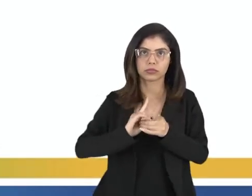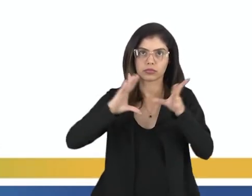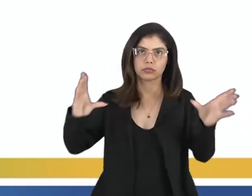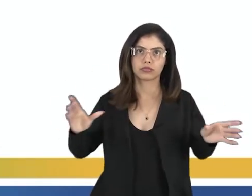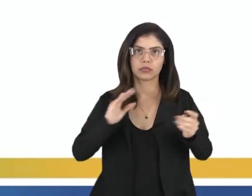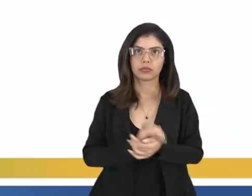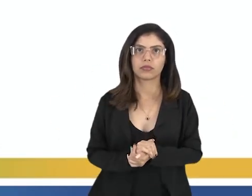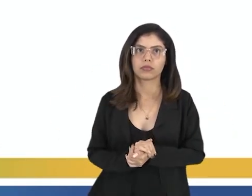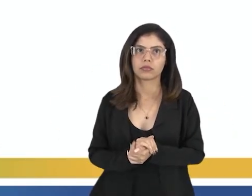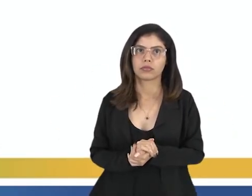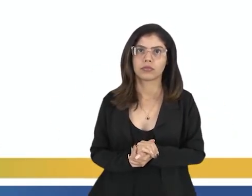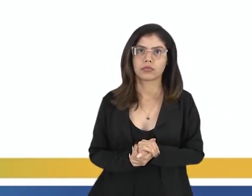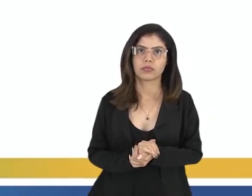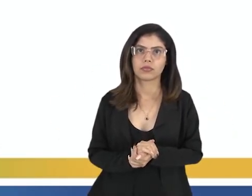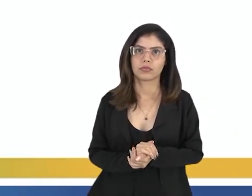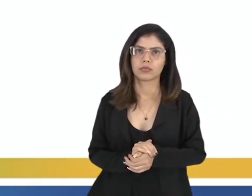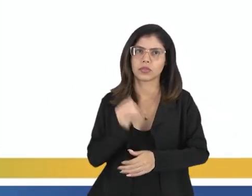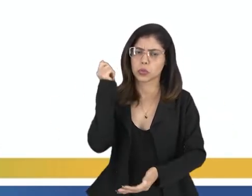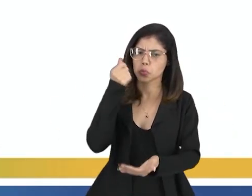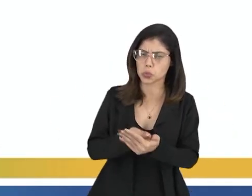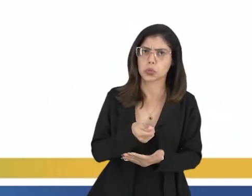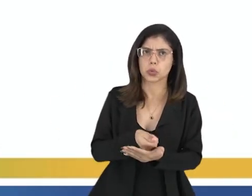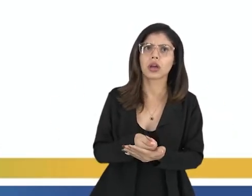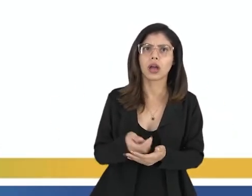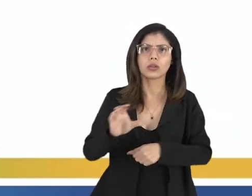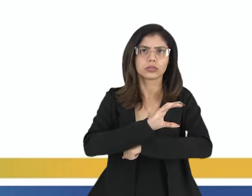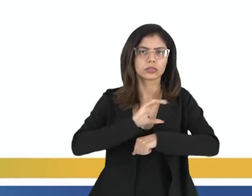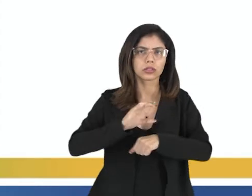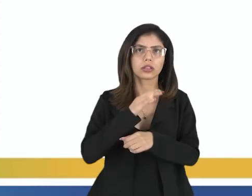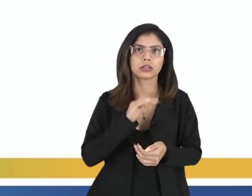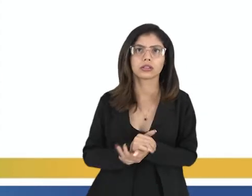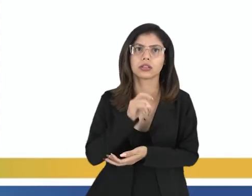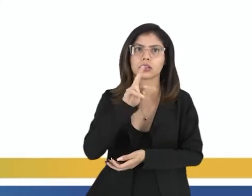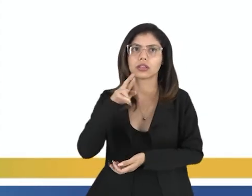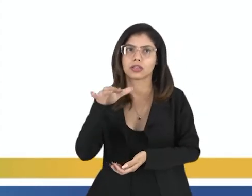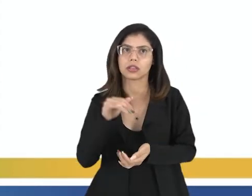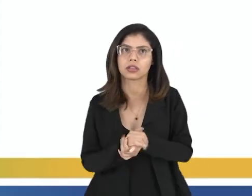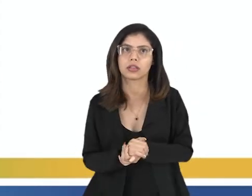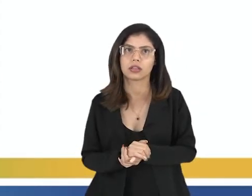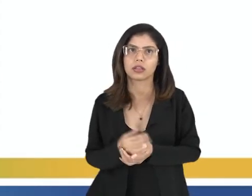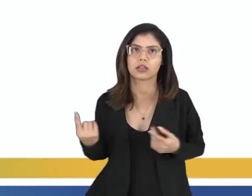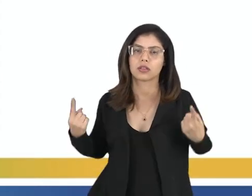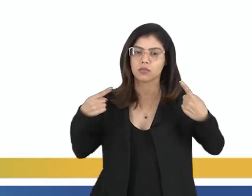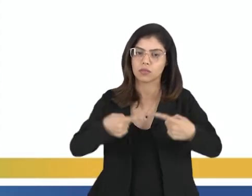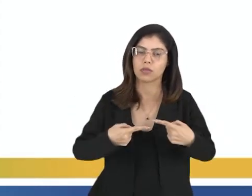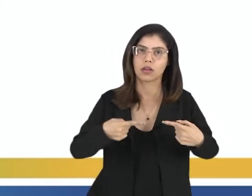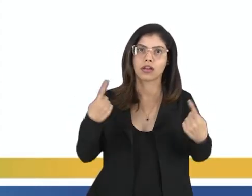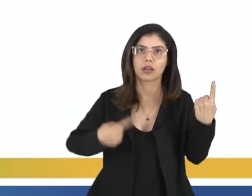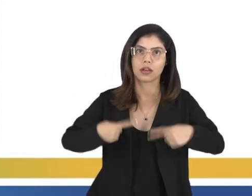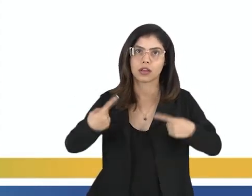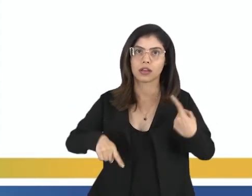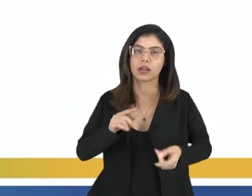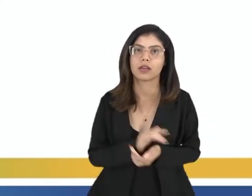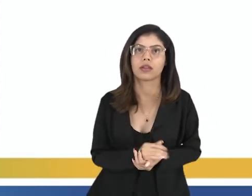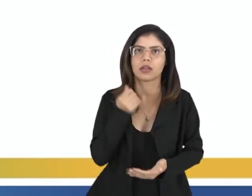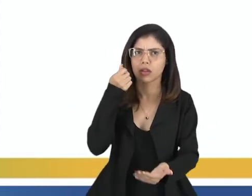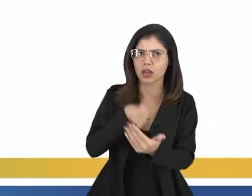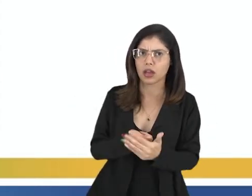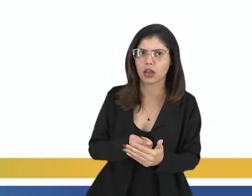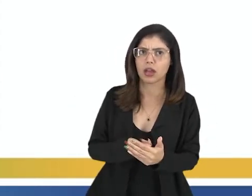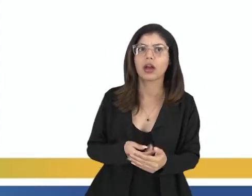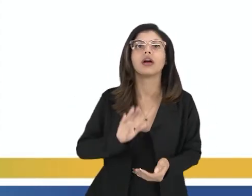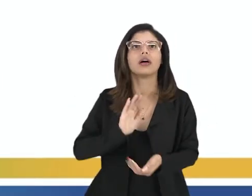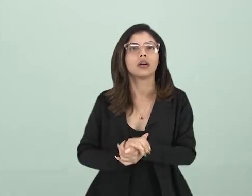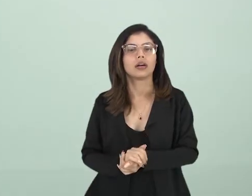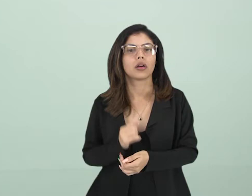de democracia, supressão de direitos constitucionais, censura, perseguição política, né, e repressão aos